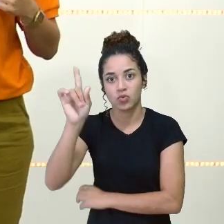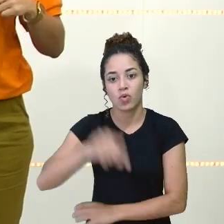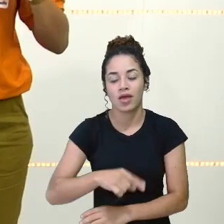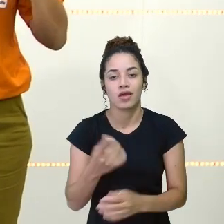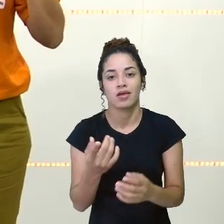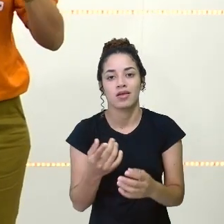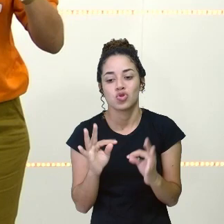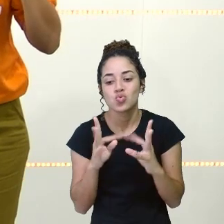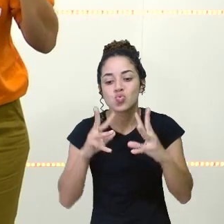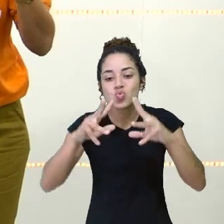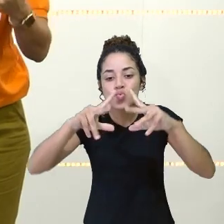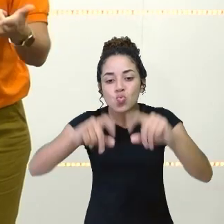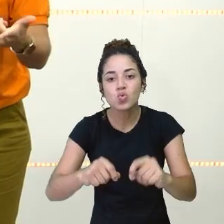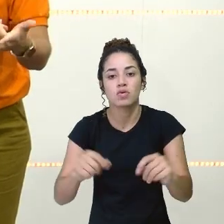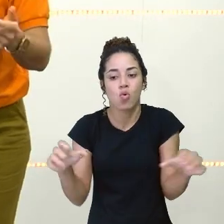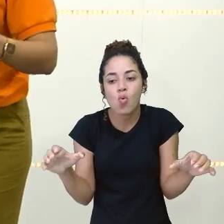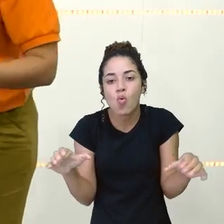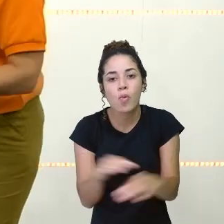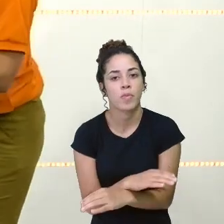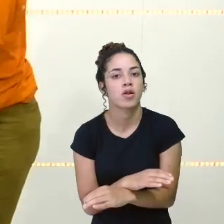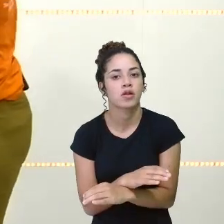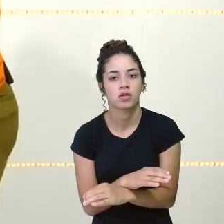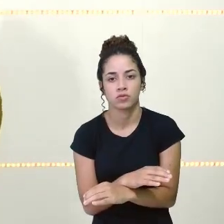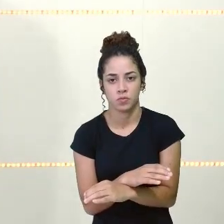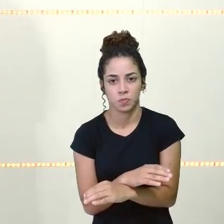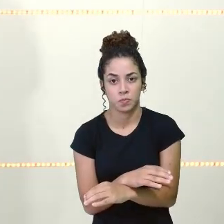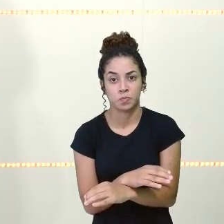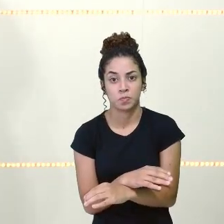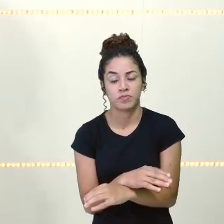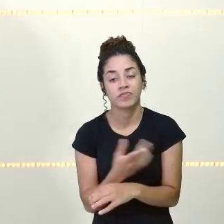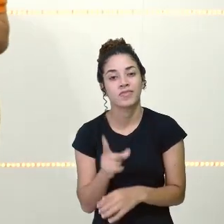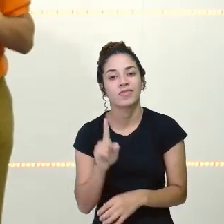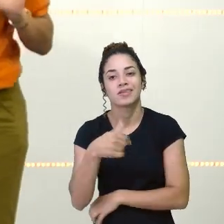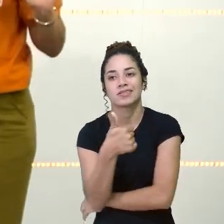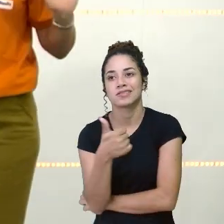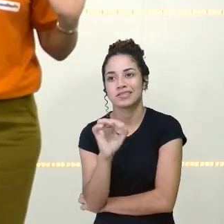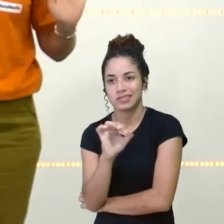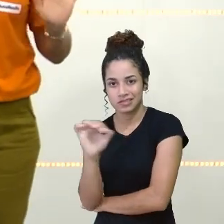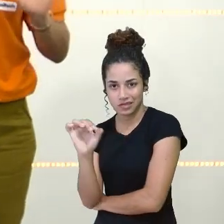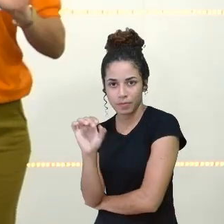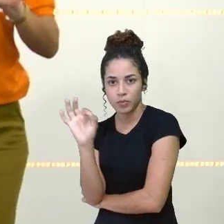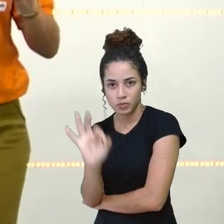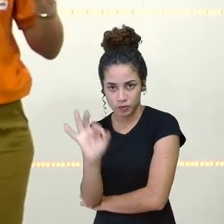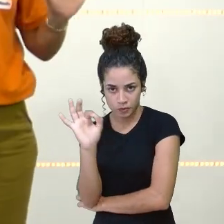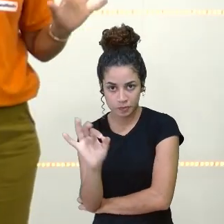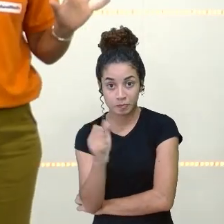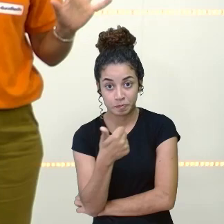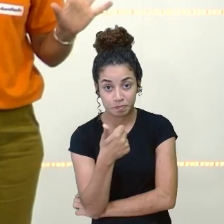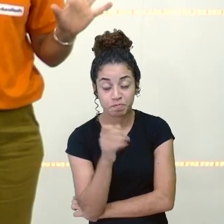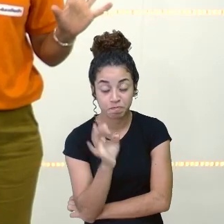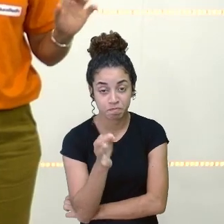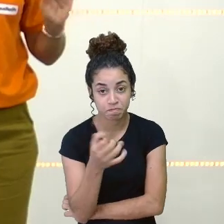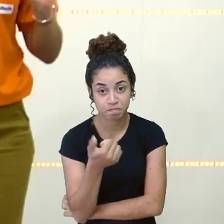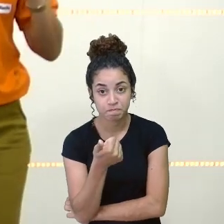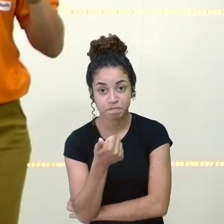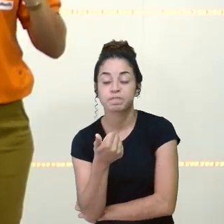o meu inteiro. Então, é meus 100%, certo? É o meu